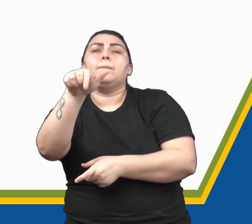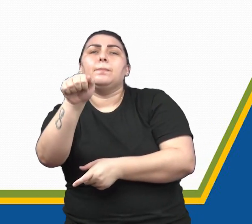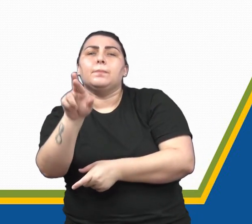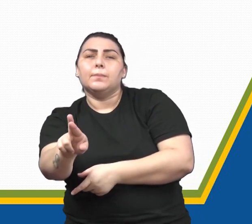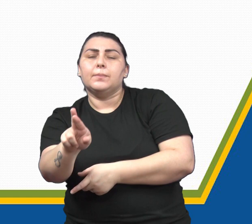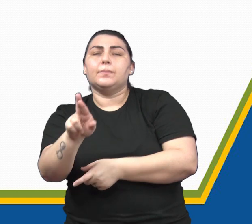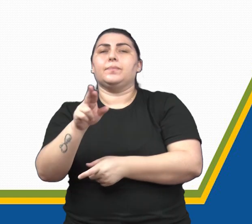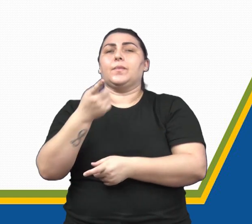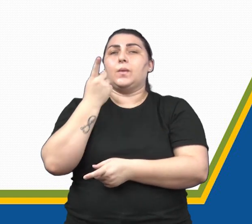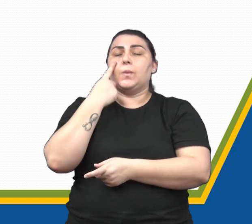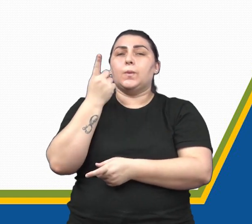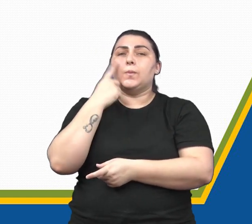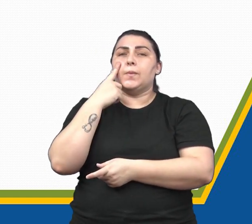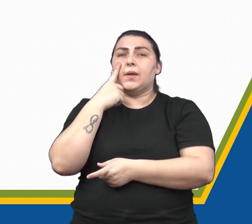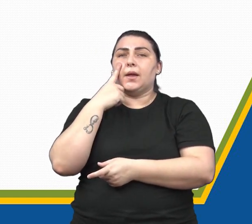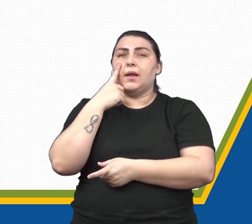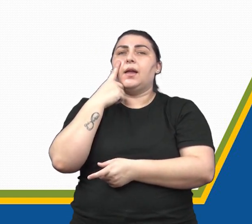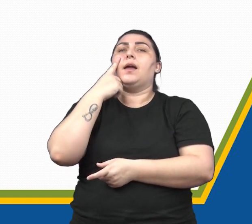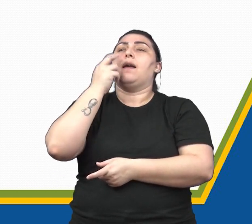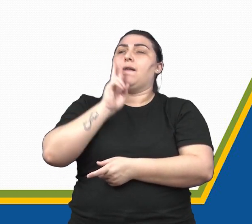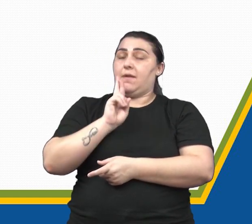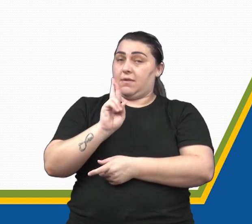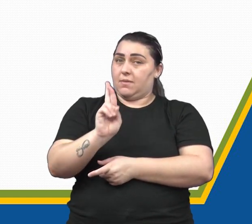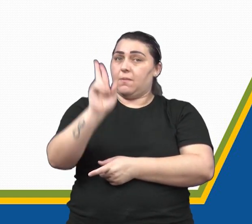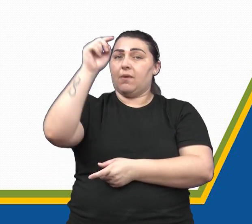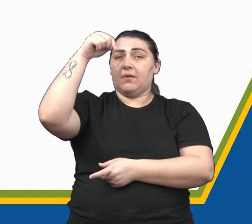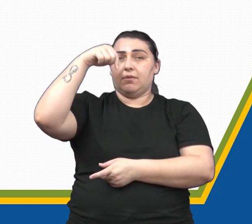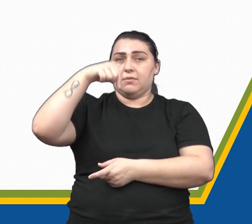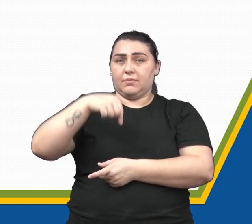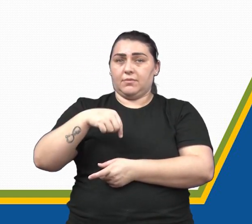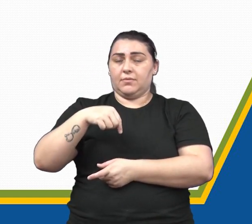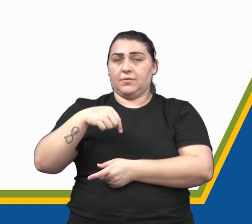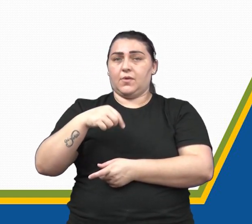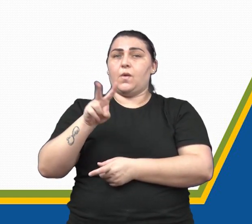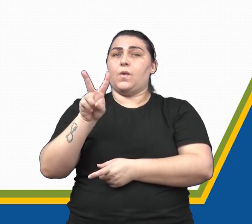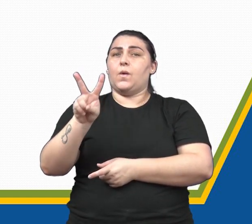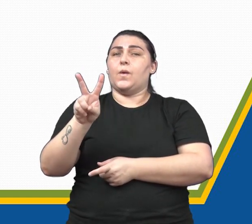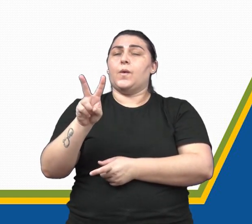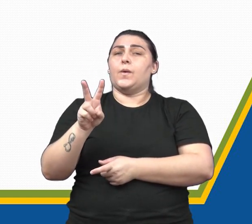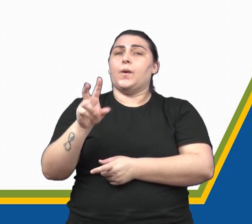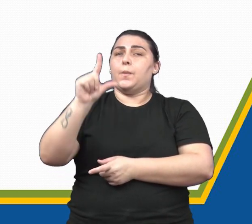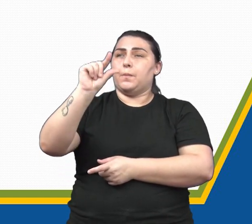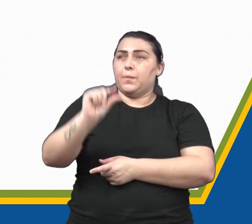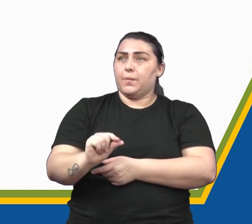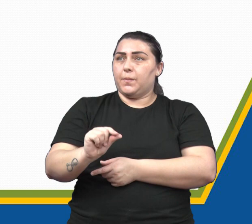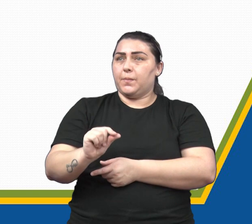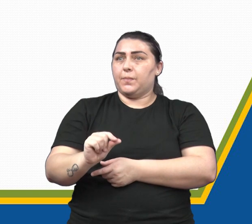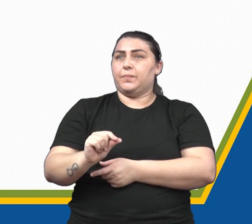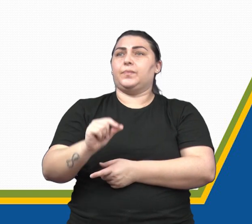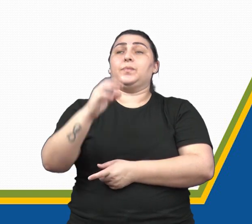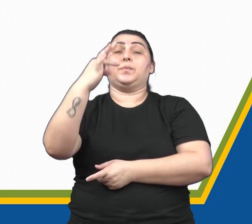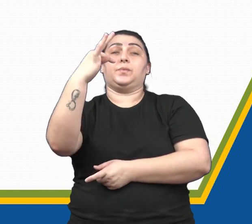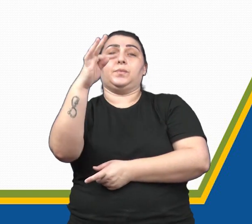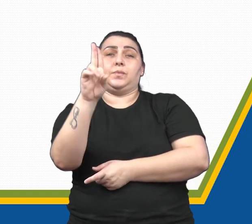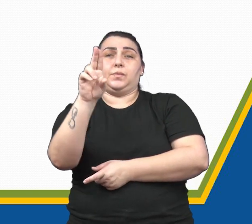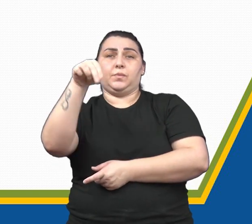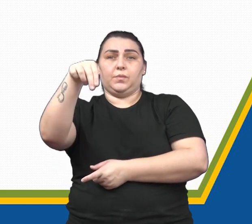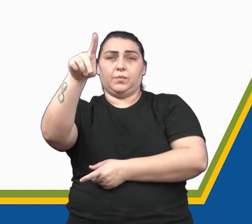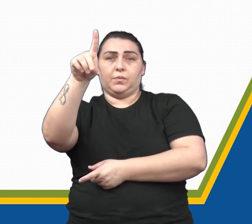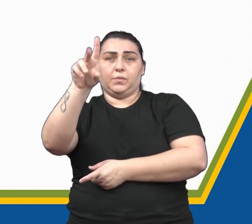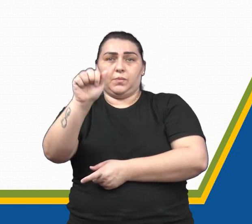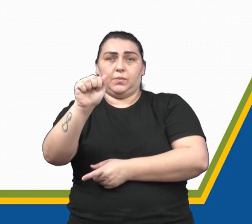Então, pessoal, nossa alternativa aqui nessa questão, com verão curto, é tundra, letra